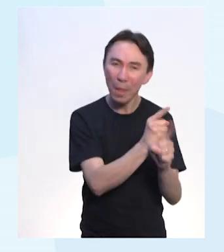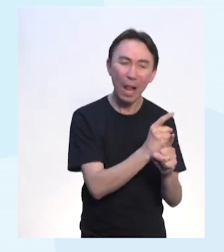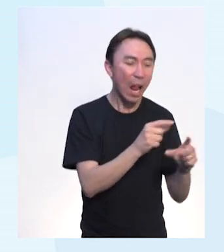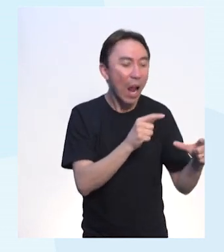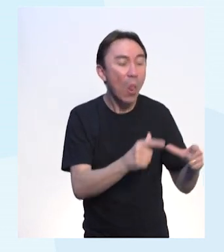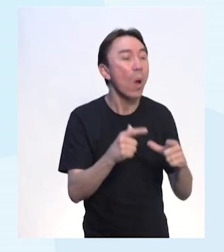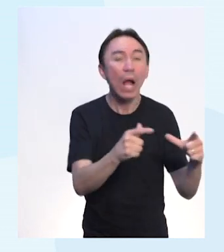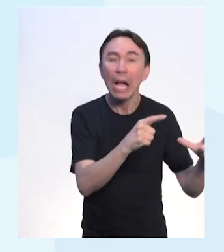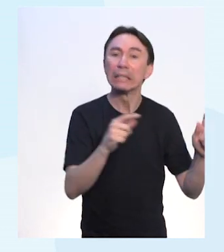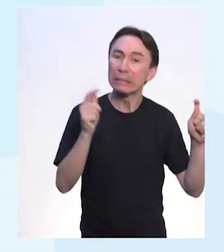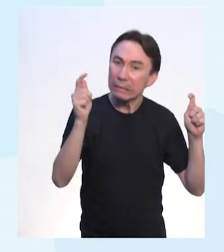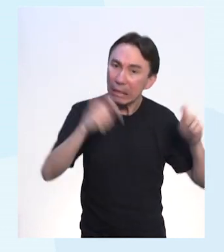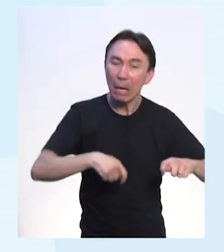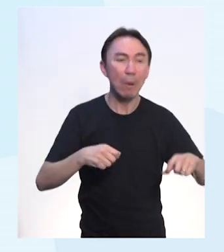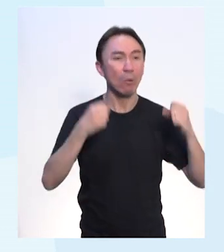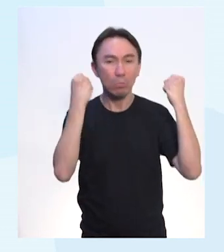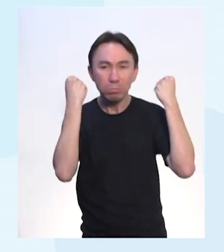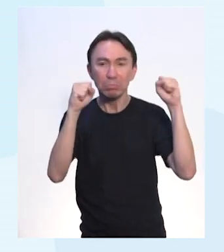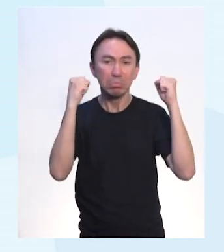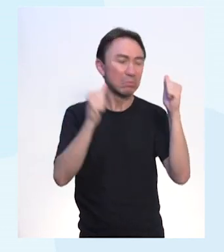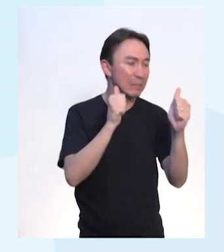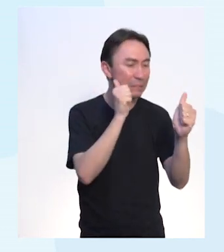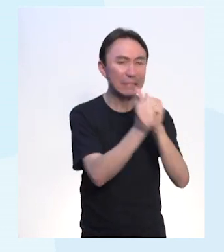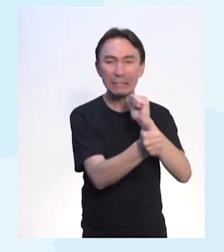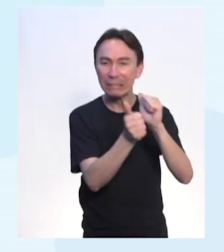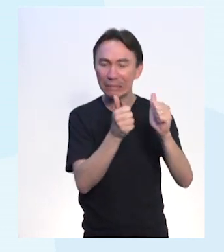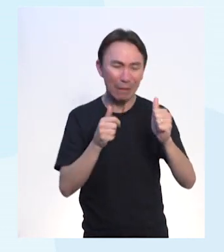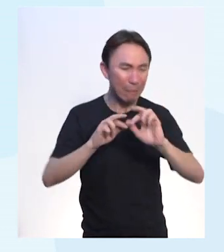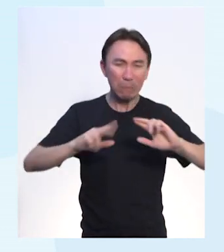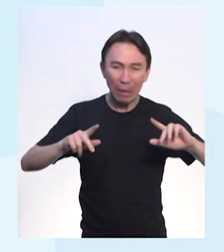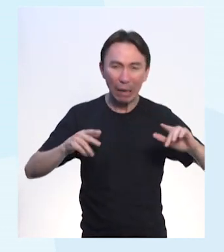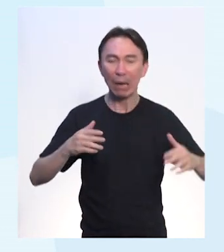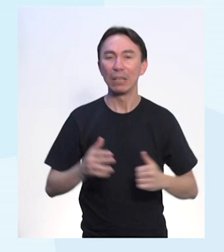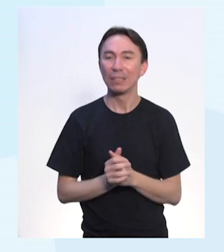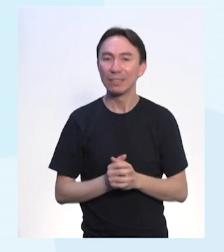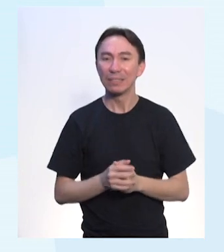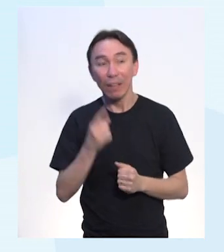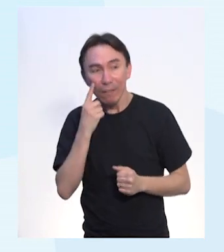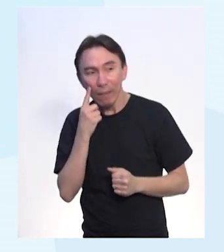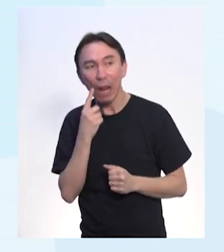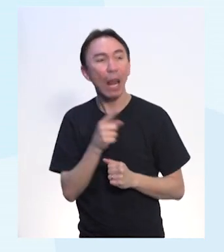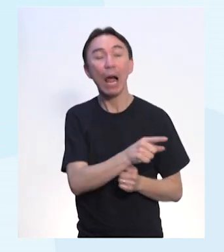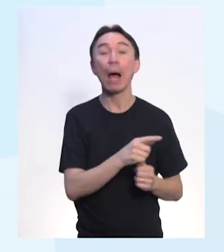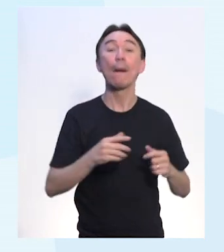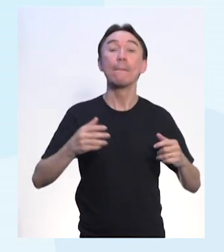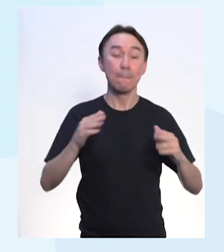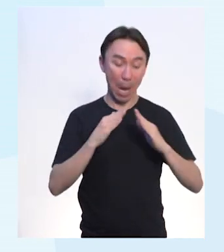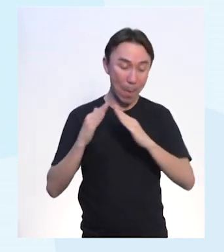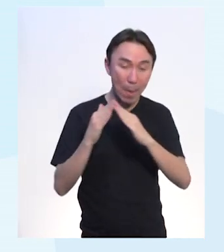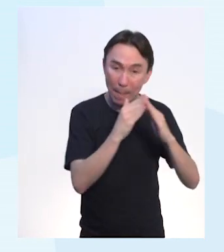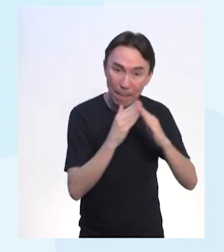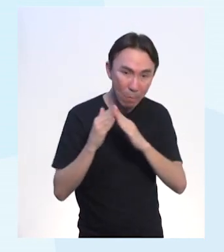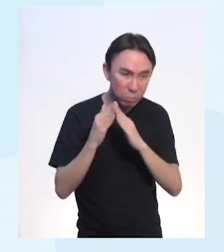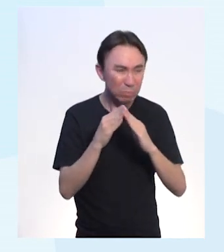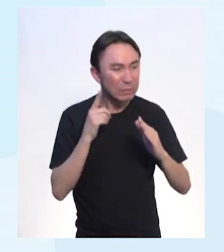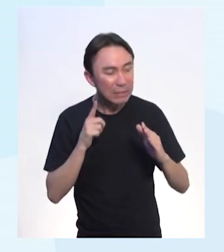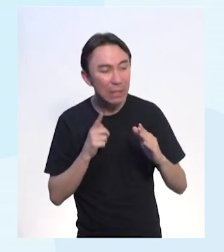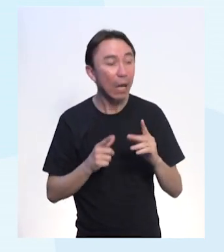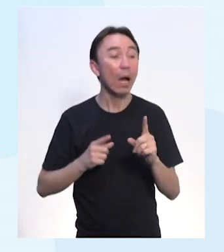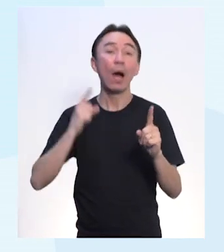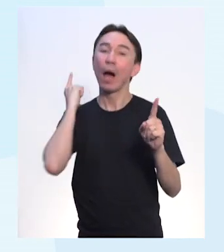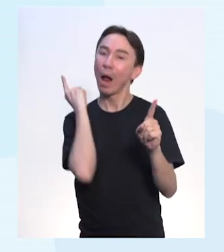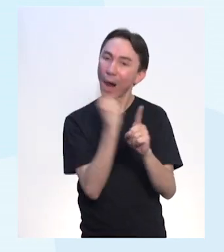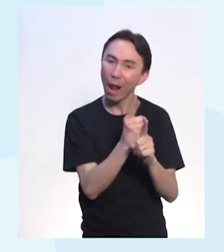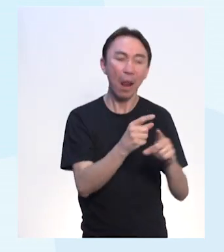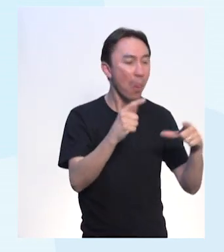as demais práticas corporais. Então, a gente vai identificar na nossa comunidade um local que seja ideal